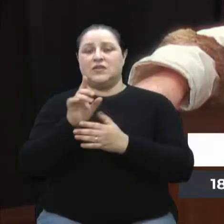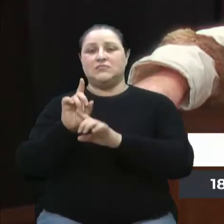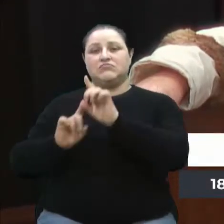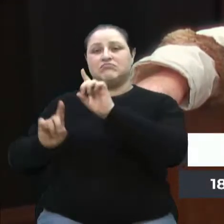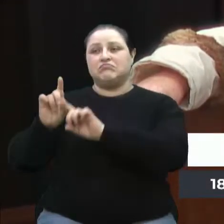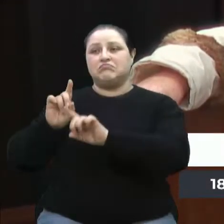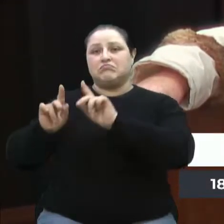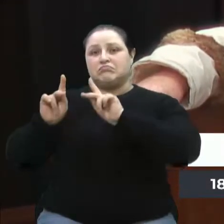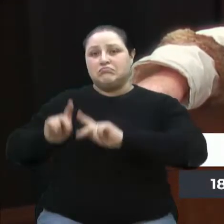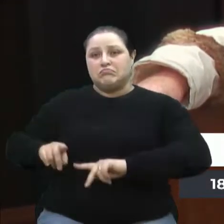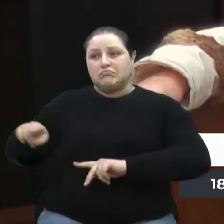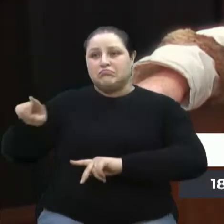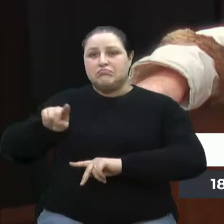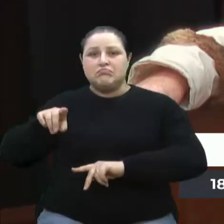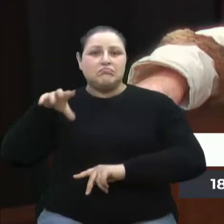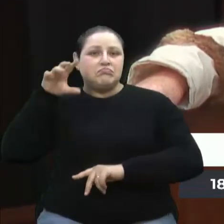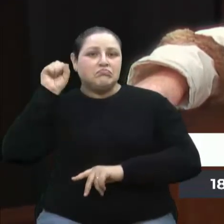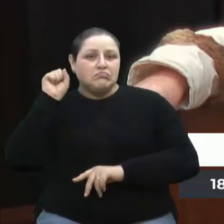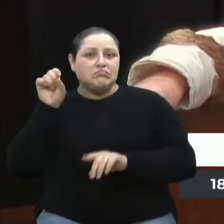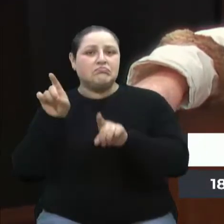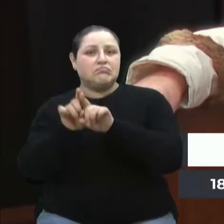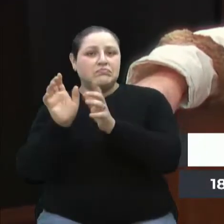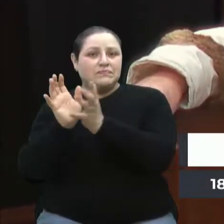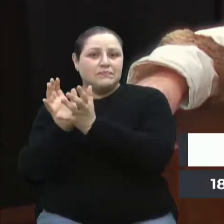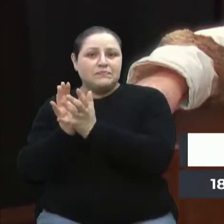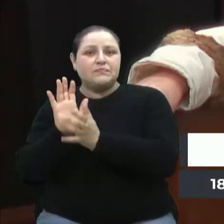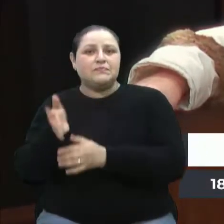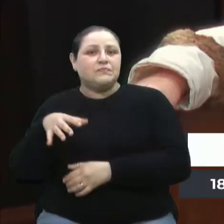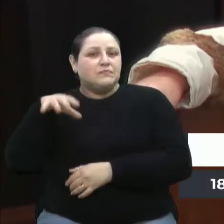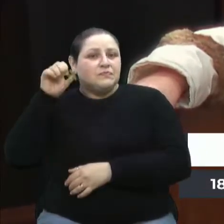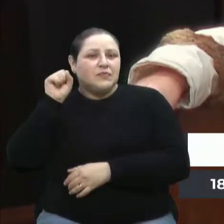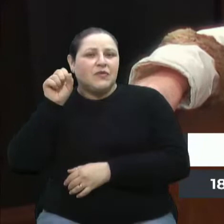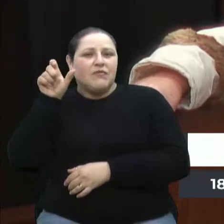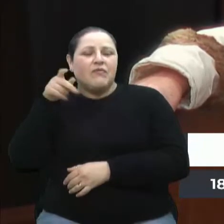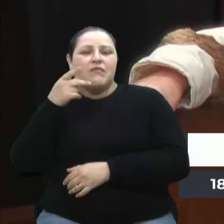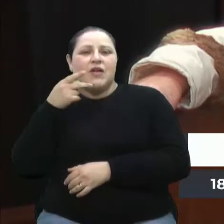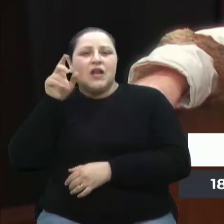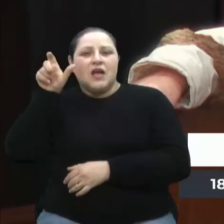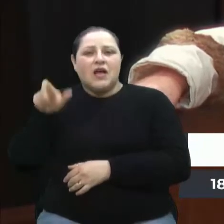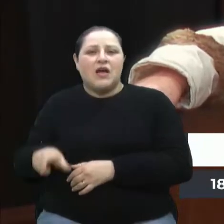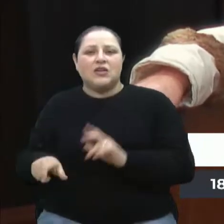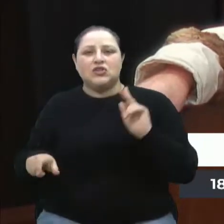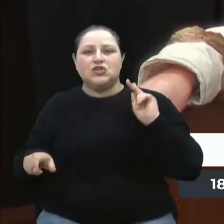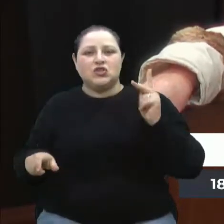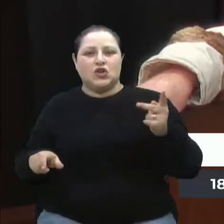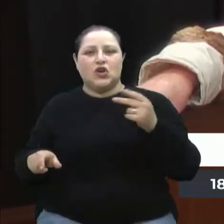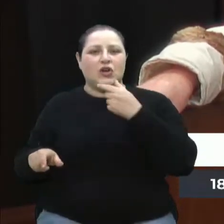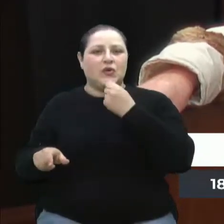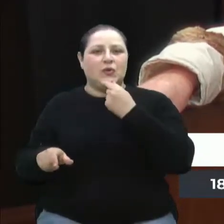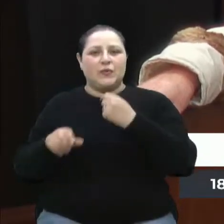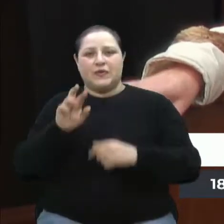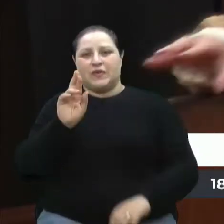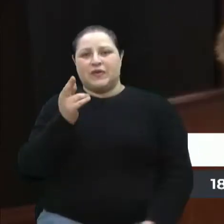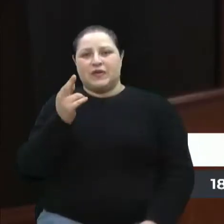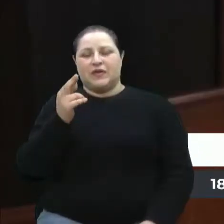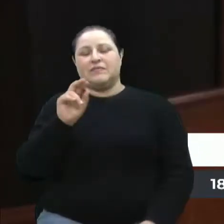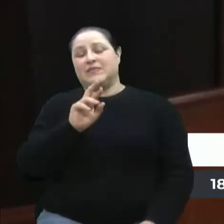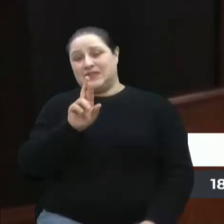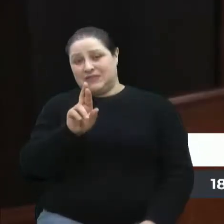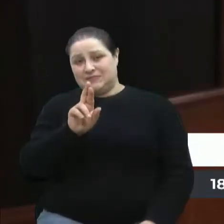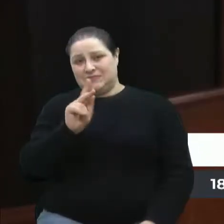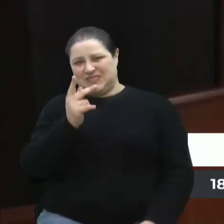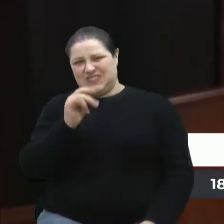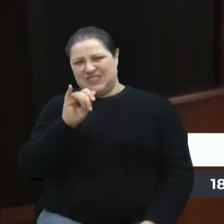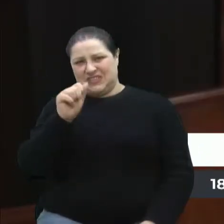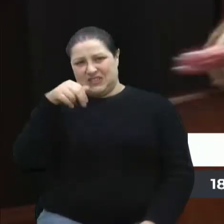que esteja nos ouvindo, ou mesmo os colegas, já tenham ouvido falar da história do Rian, que era um menino que